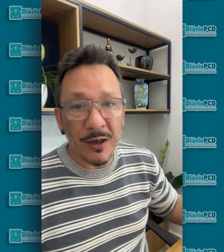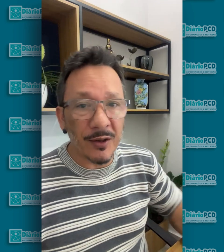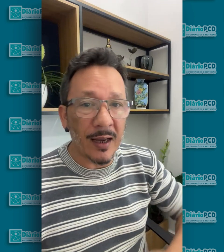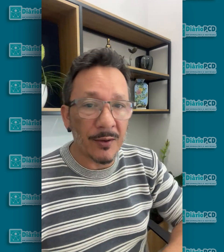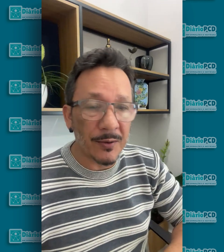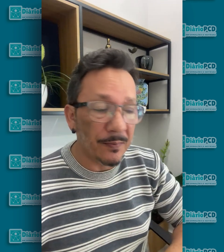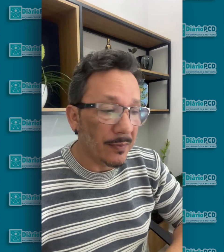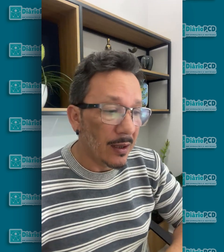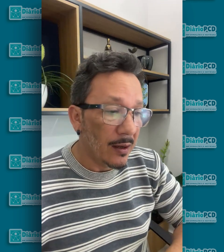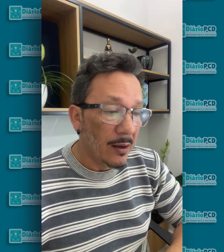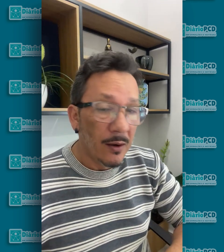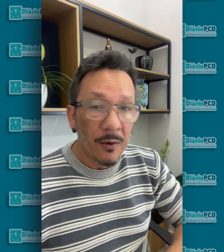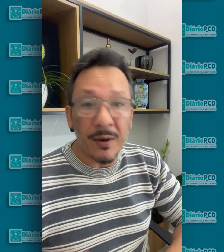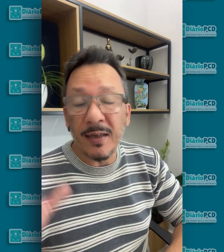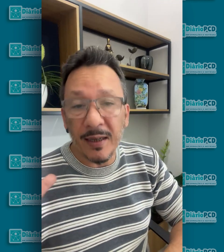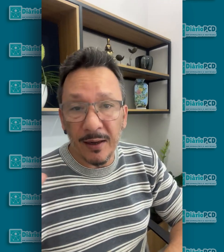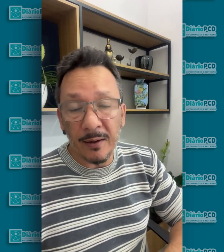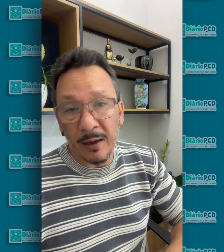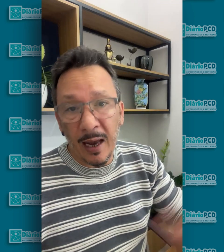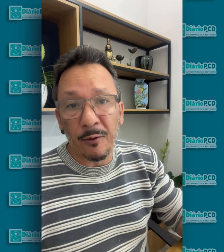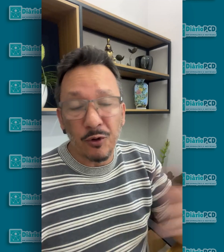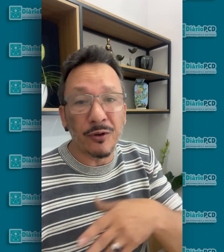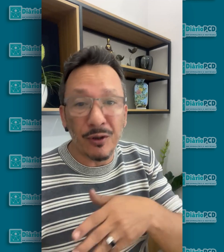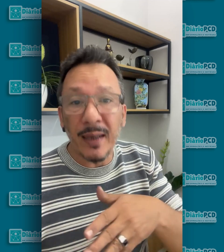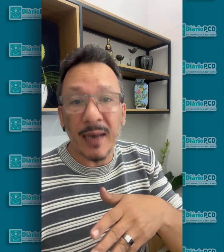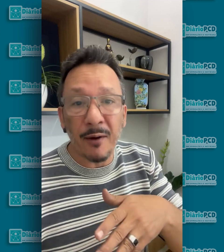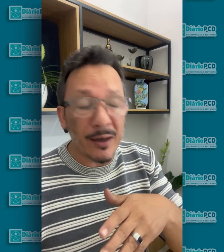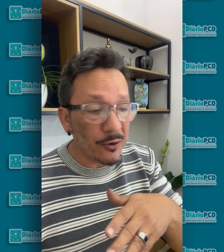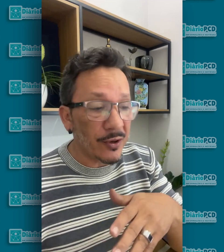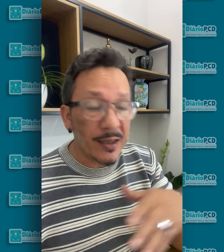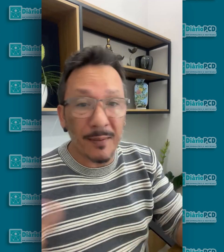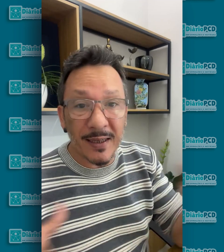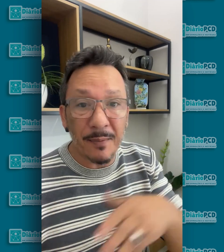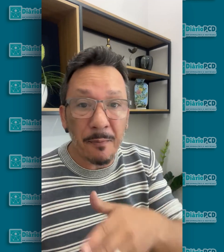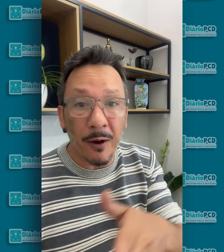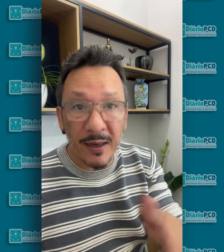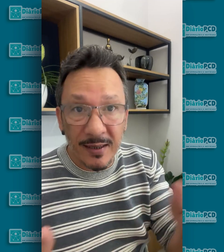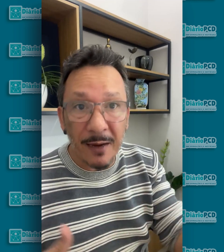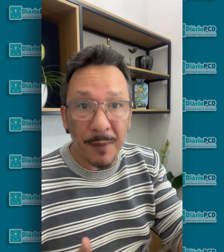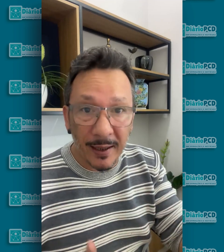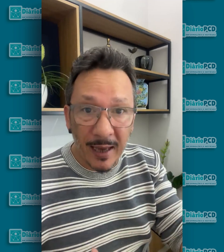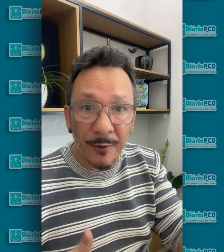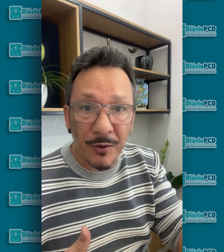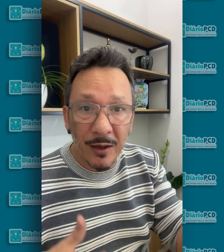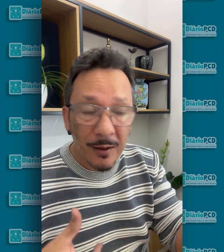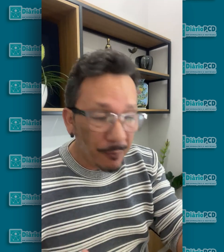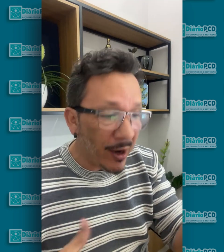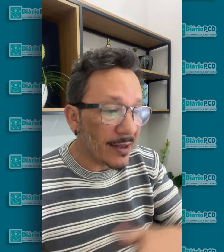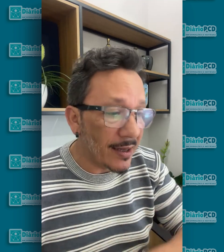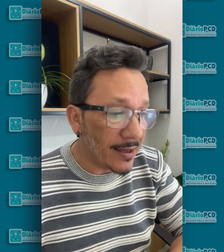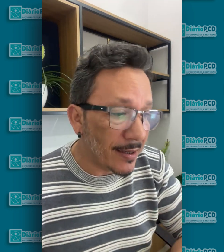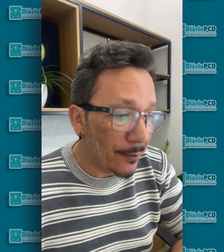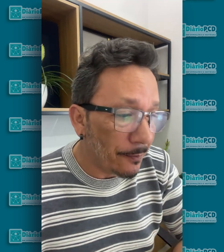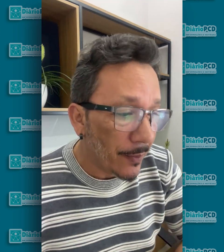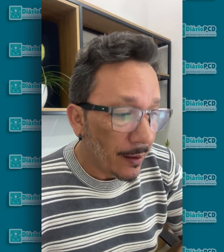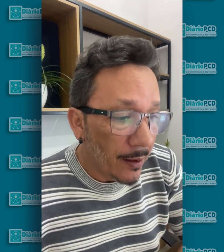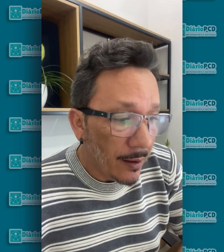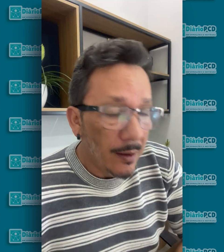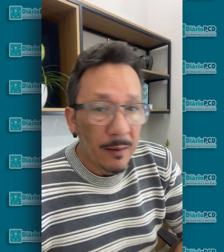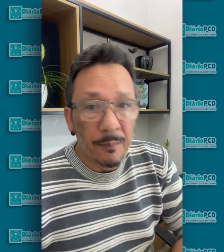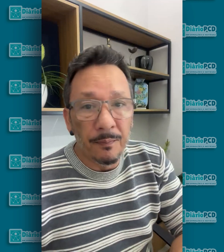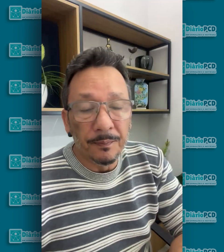aos outros candidatos. O que claro, os outros não entraram na justiça, mas também podem ser impactados por essa